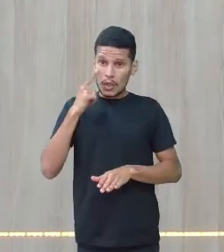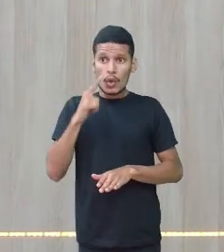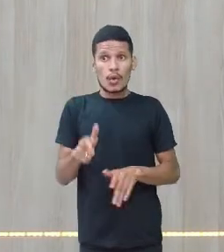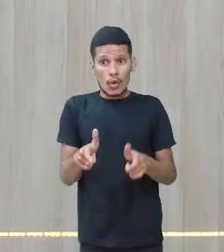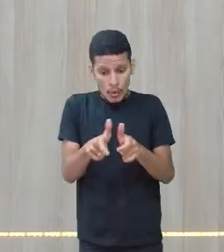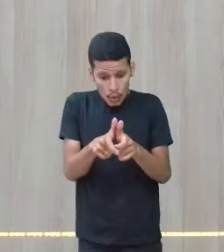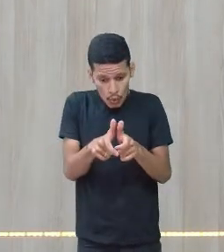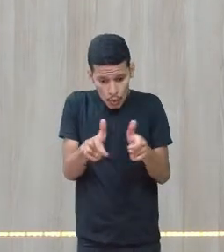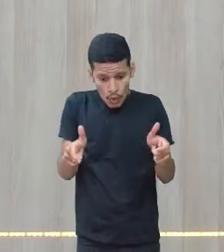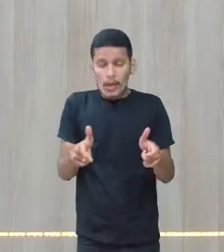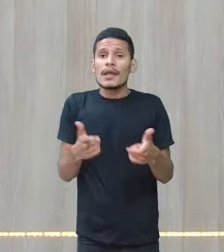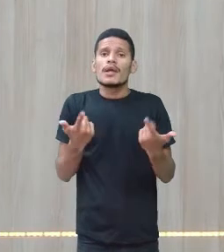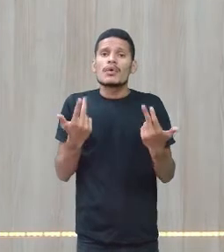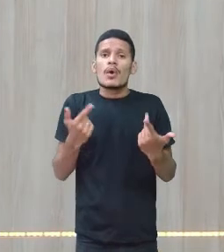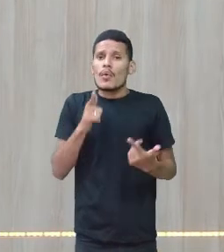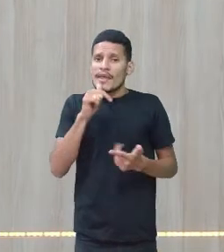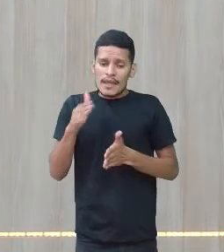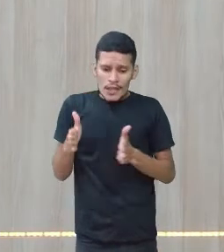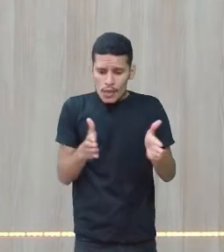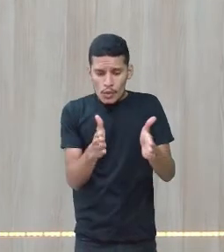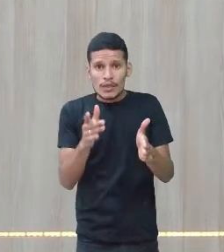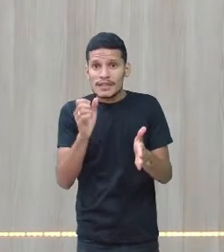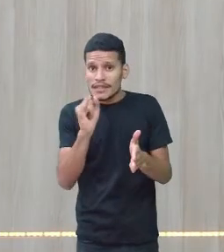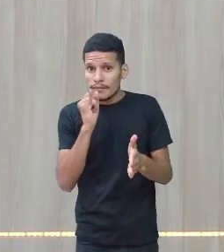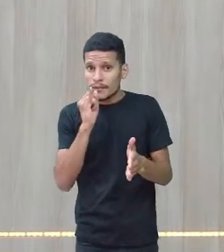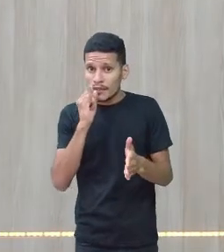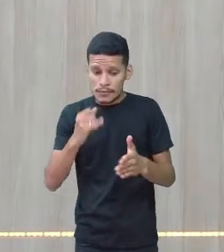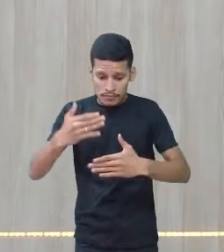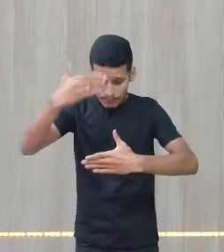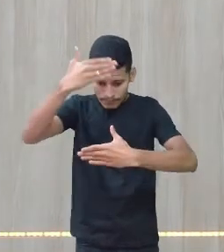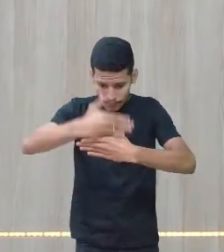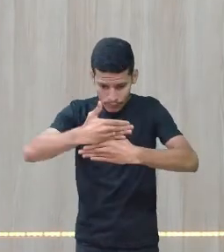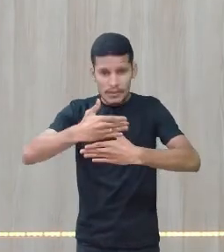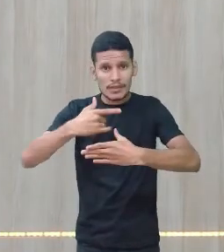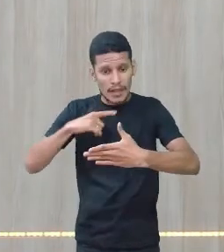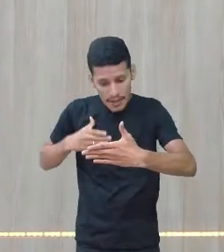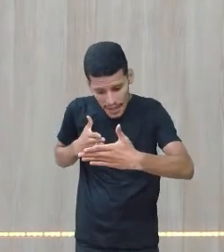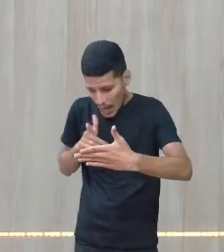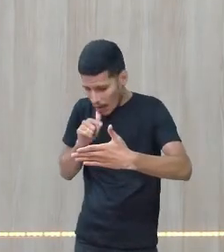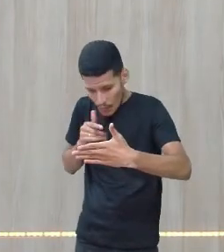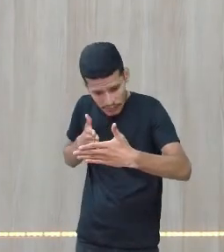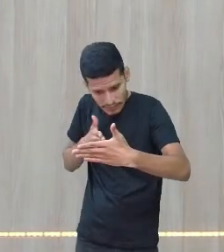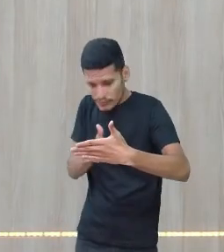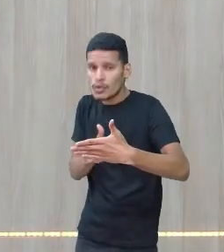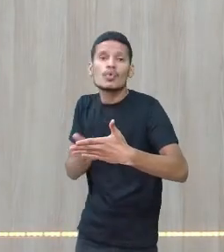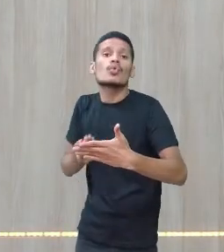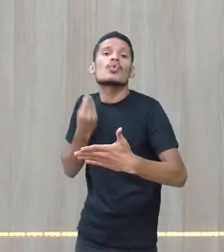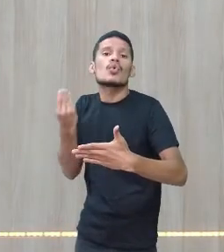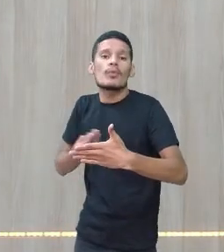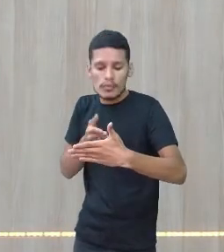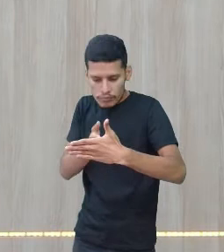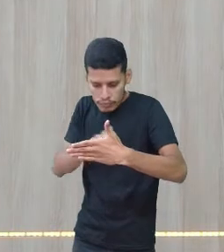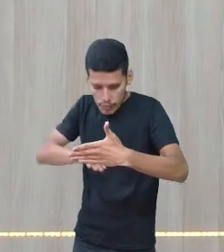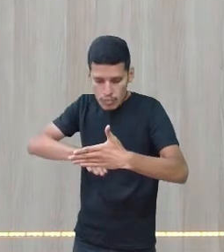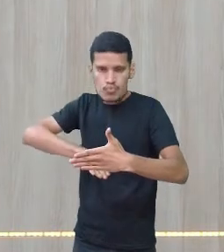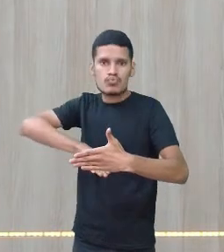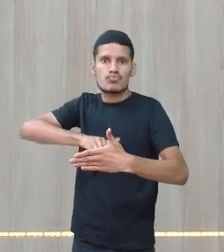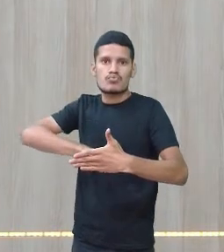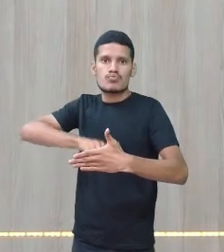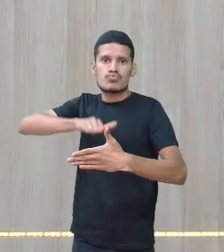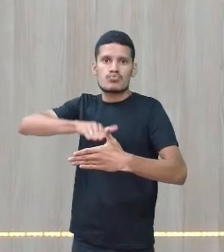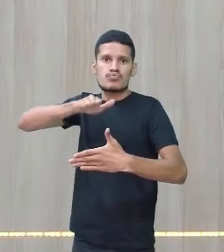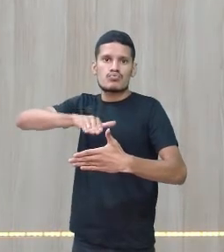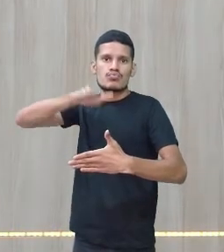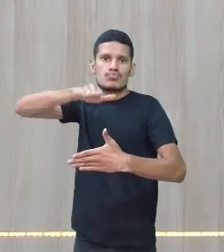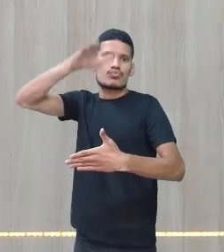como um riacho. Então, se você coloca uma represa, se você coloca obstáculo para a água não passar, ela vai acumular e vai sair do seu